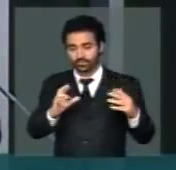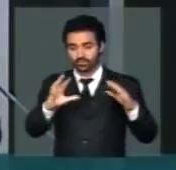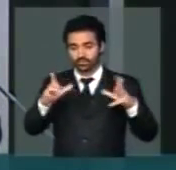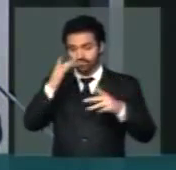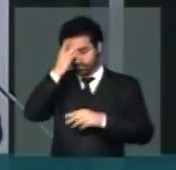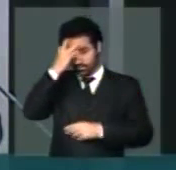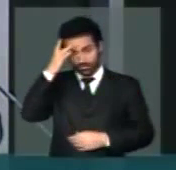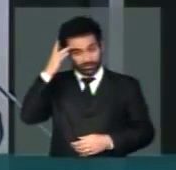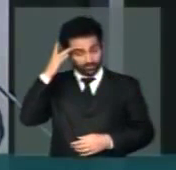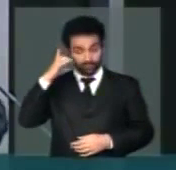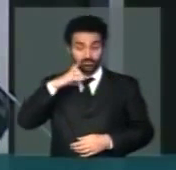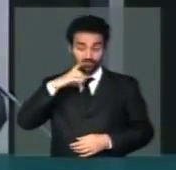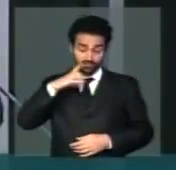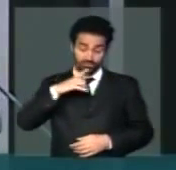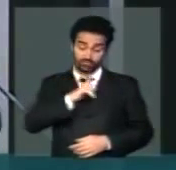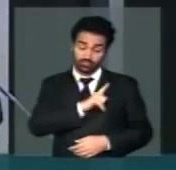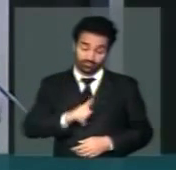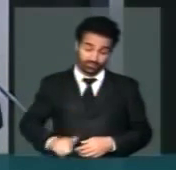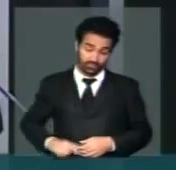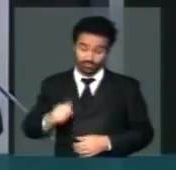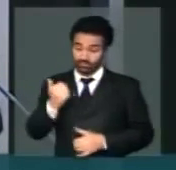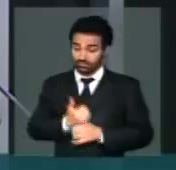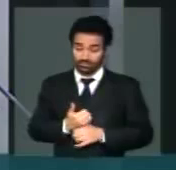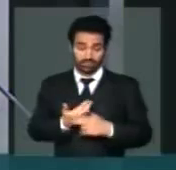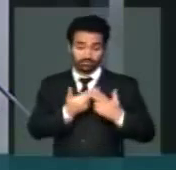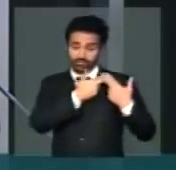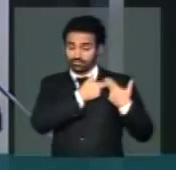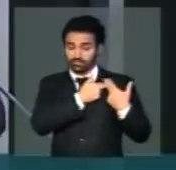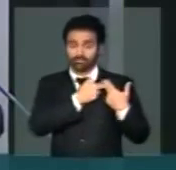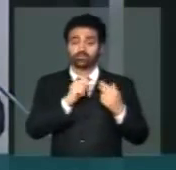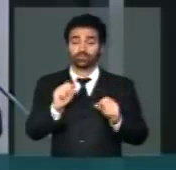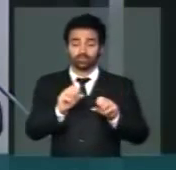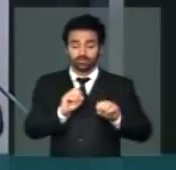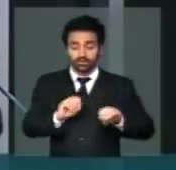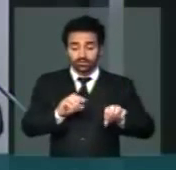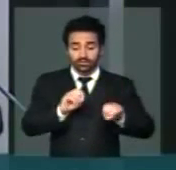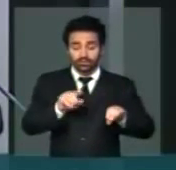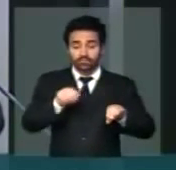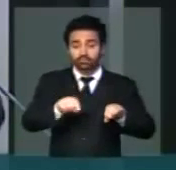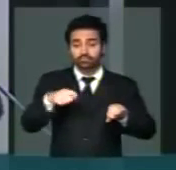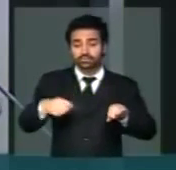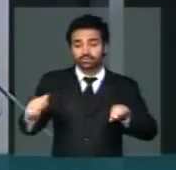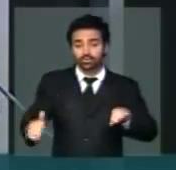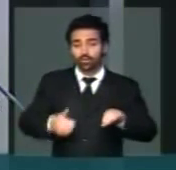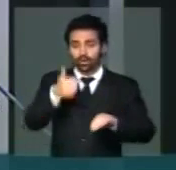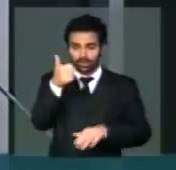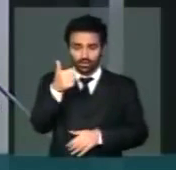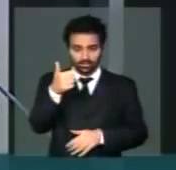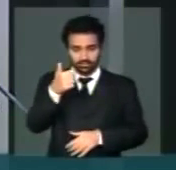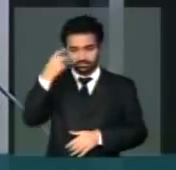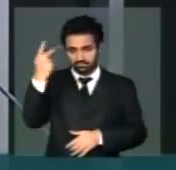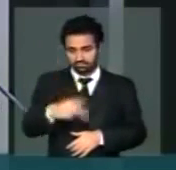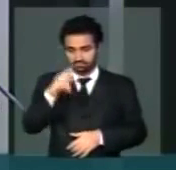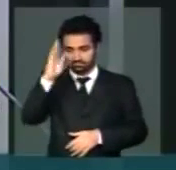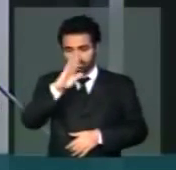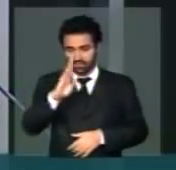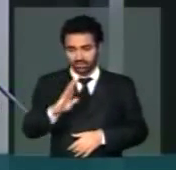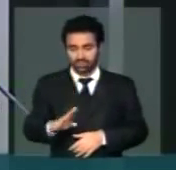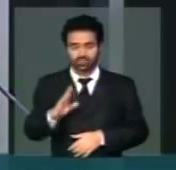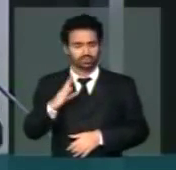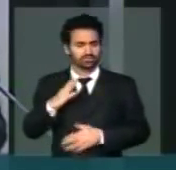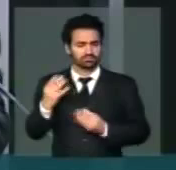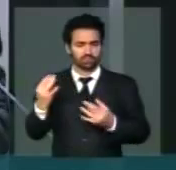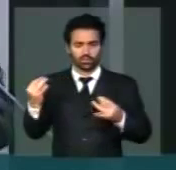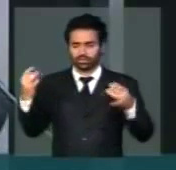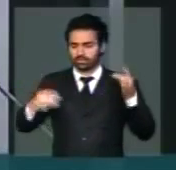têm responsabilidade pública. Escolarizar com qualidade, porque no Brasil a marca da evasão e